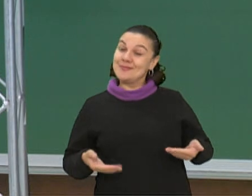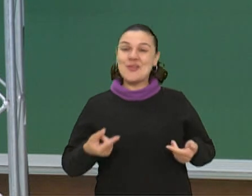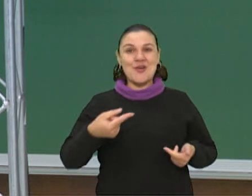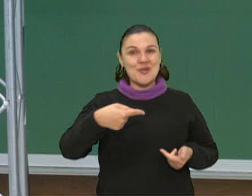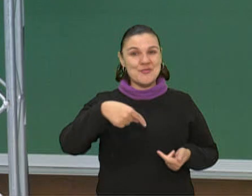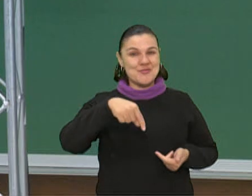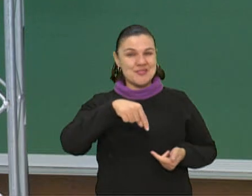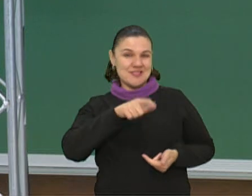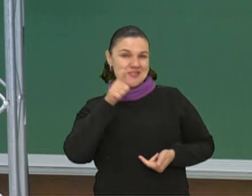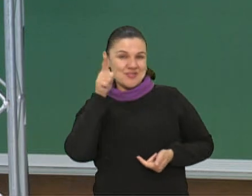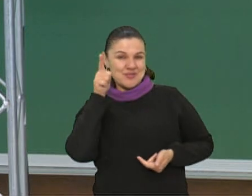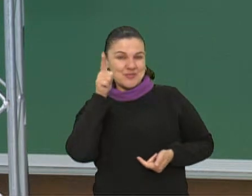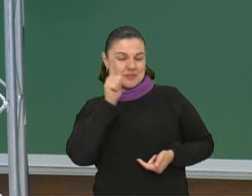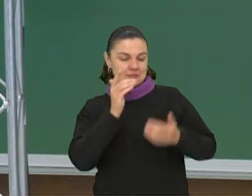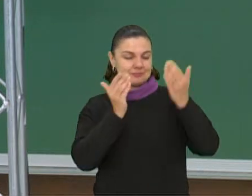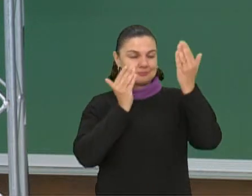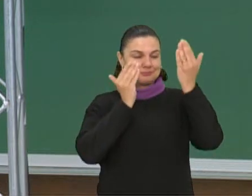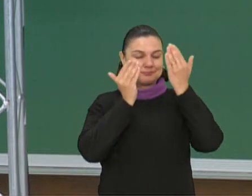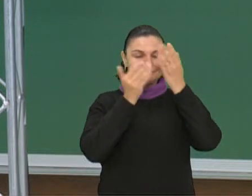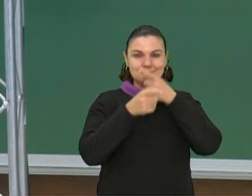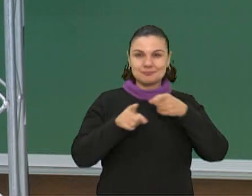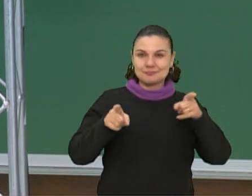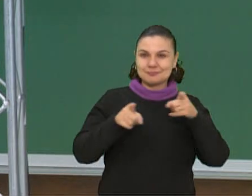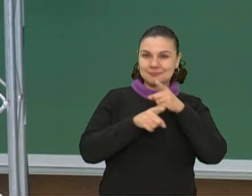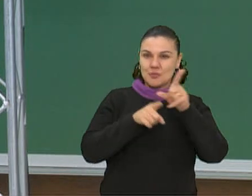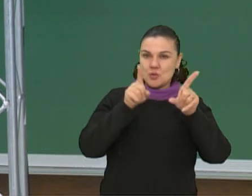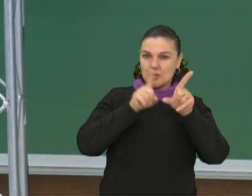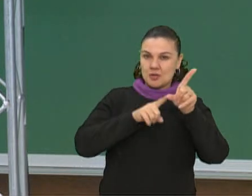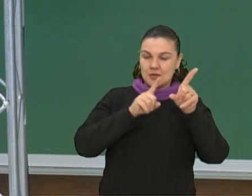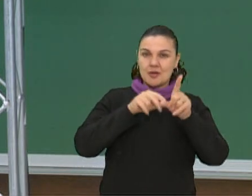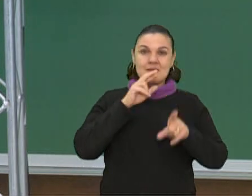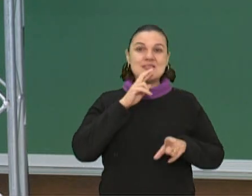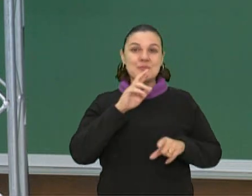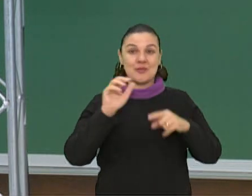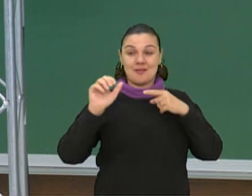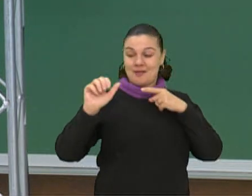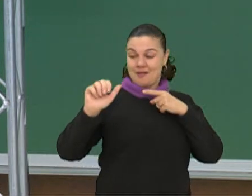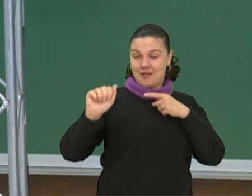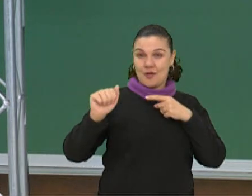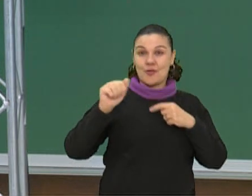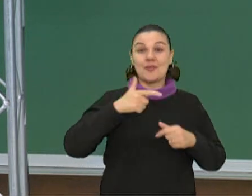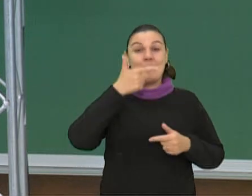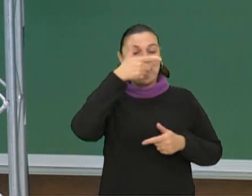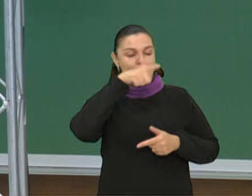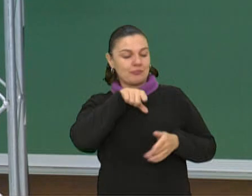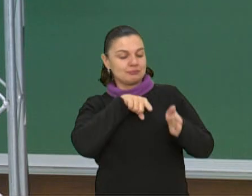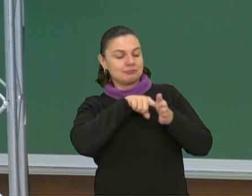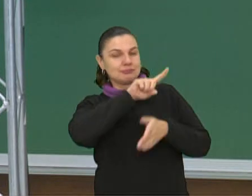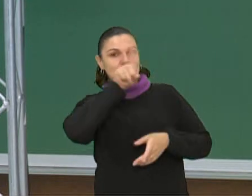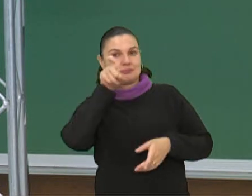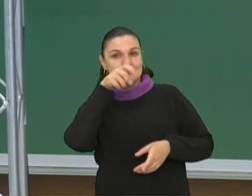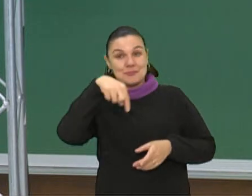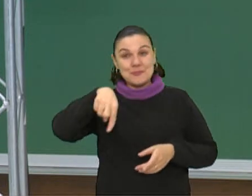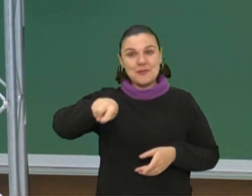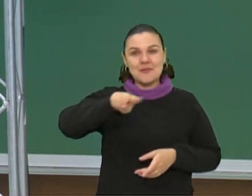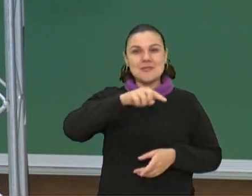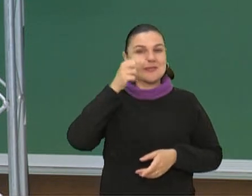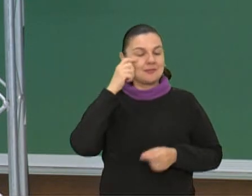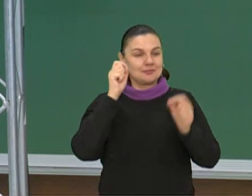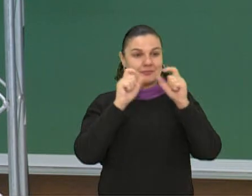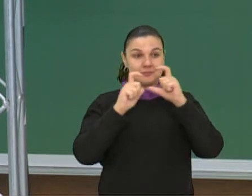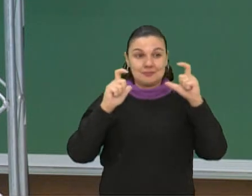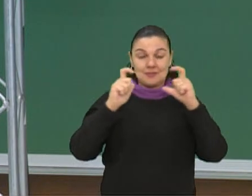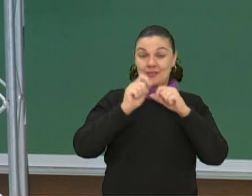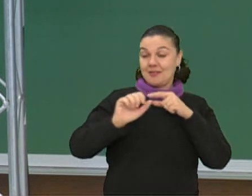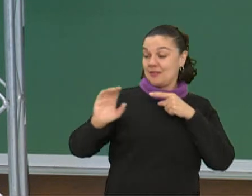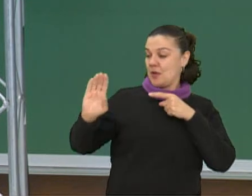galerinha, analisando a letra dessa música, vocês conseguiram responder a letra A? Mas eu trouxe mais um questionamento para vocês. Prestem